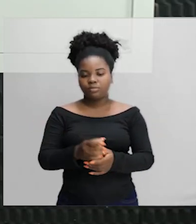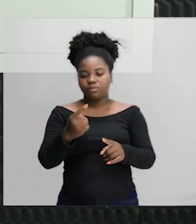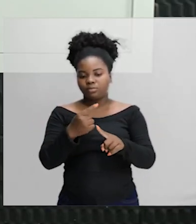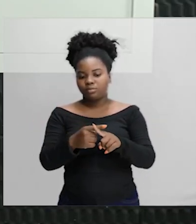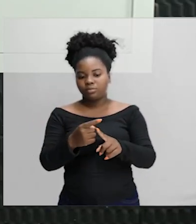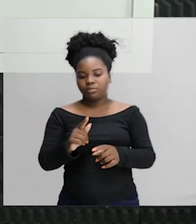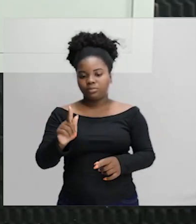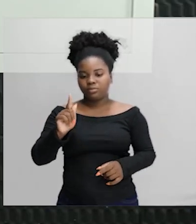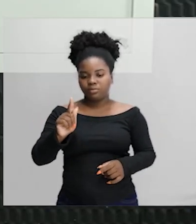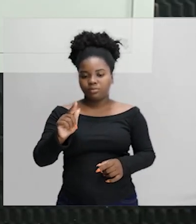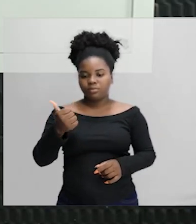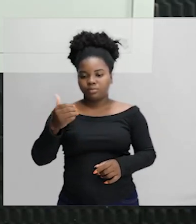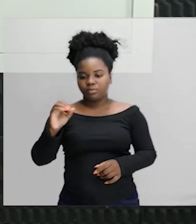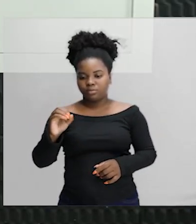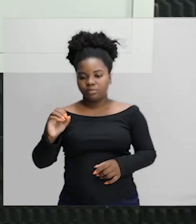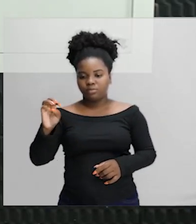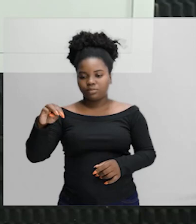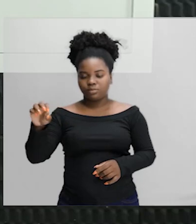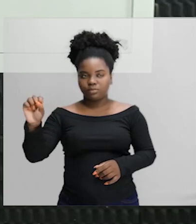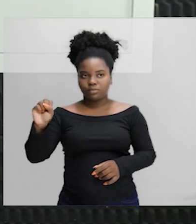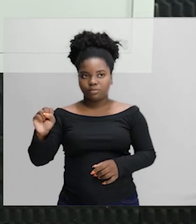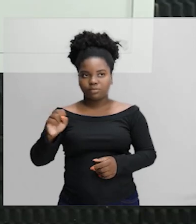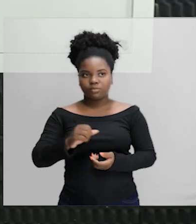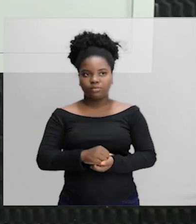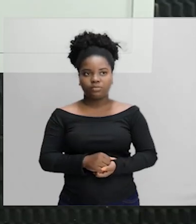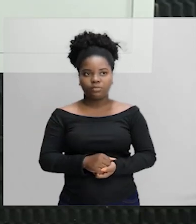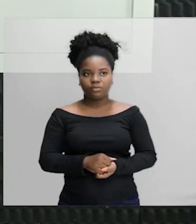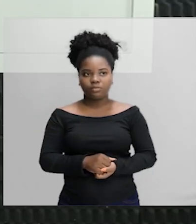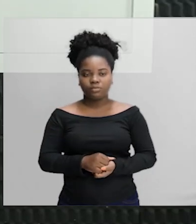vezes a gravidade, que é 10.